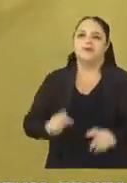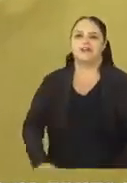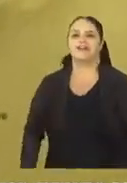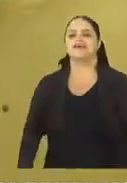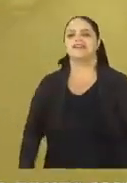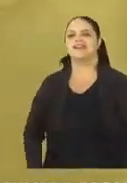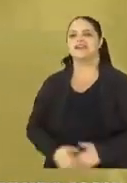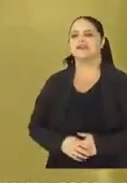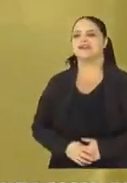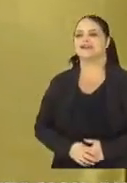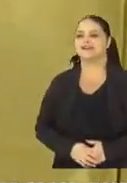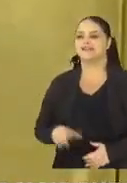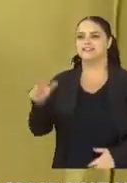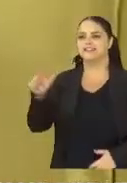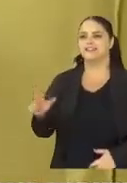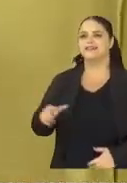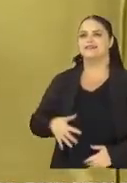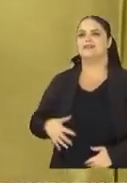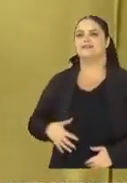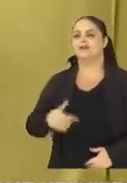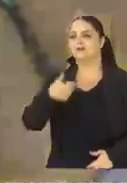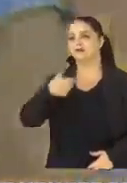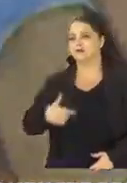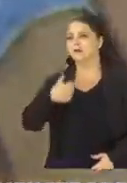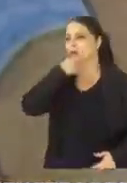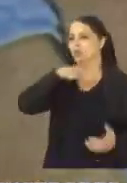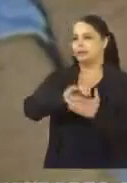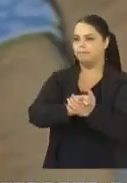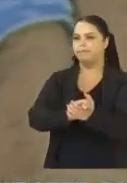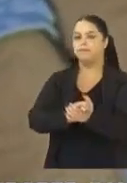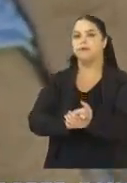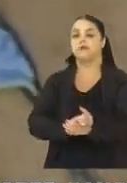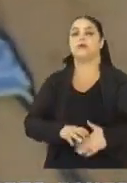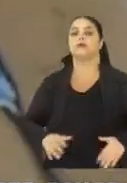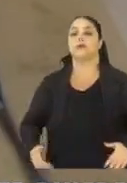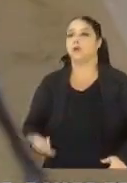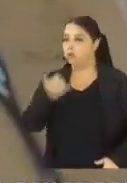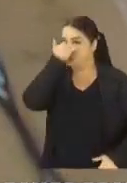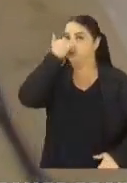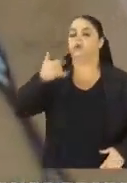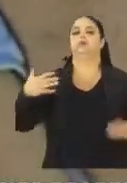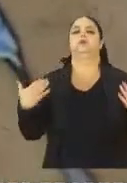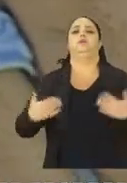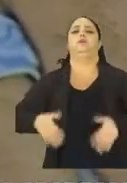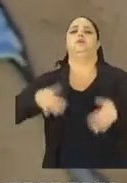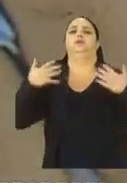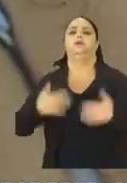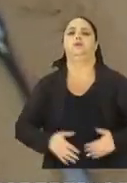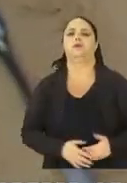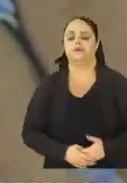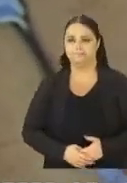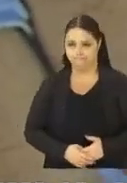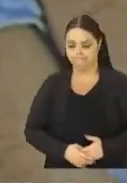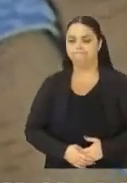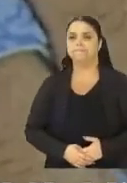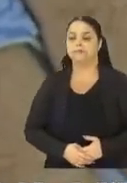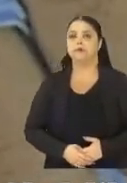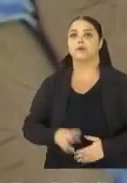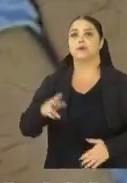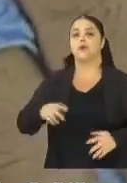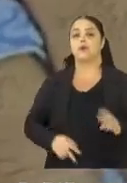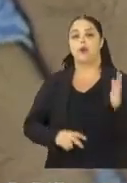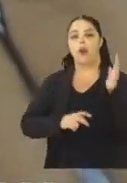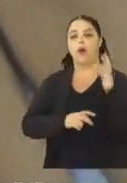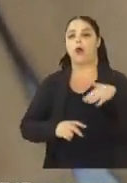esse camarada aqui é o nome dele tava muito derrubado é então ele caiu